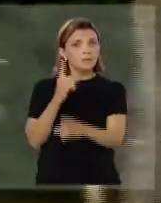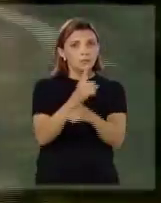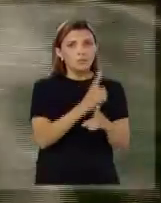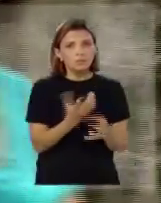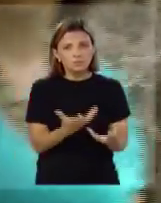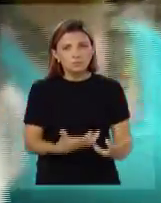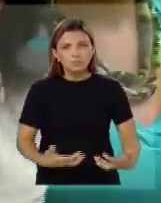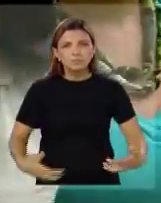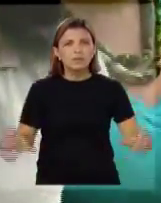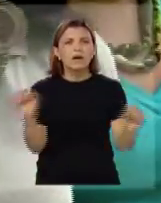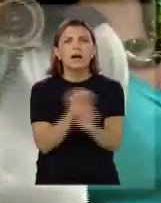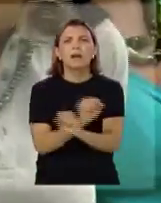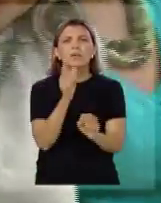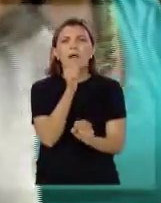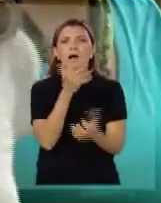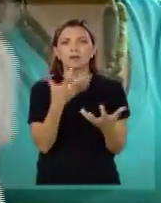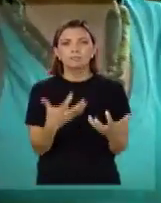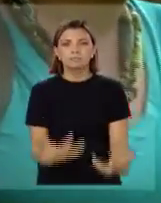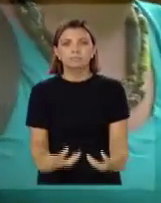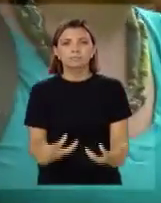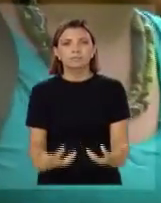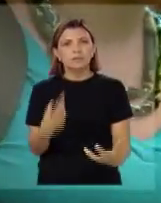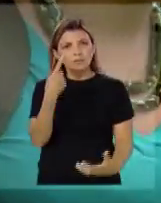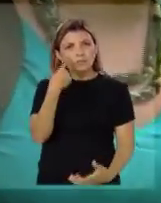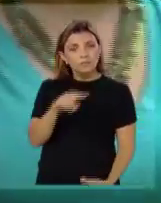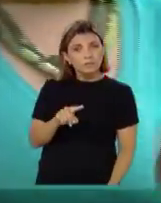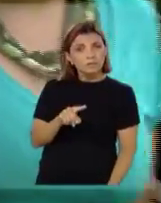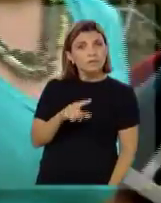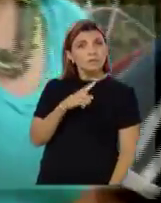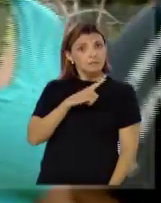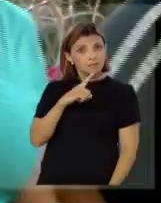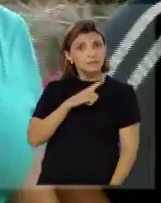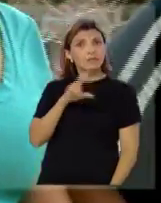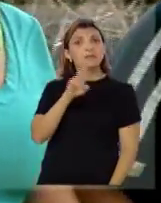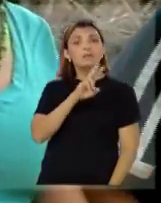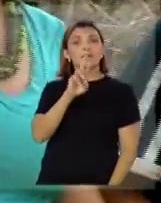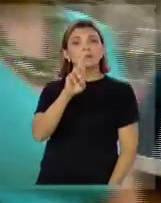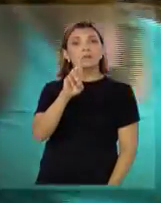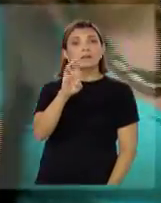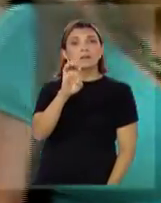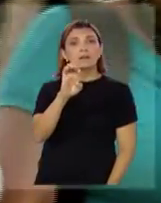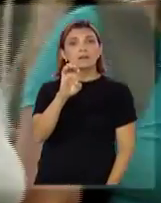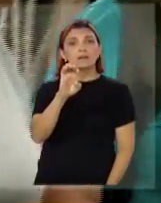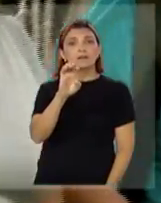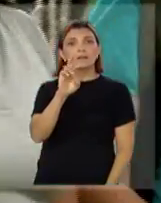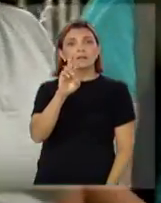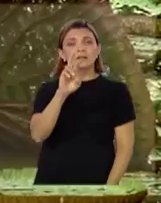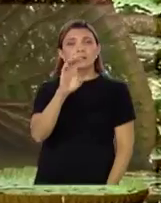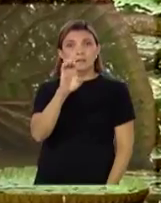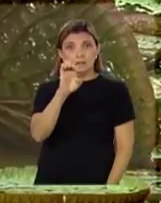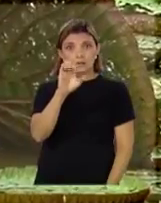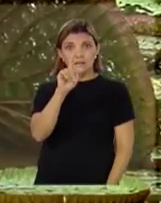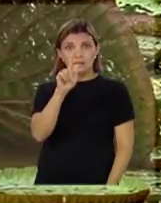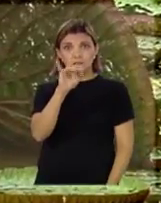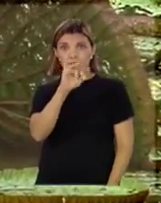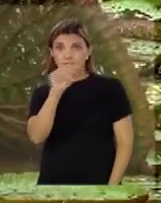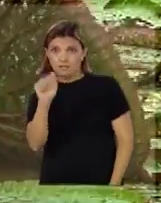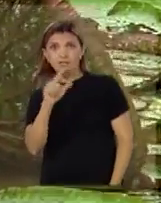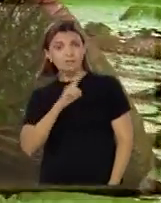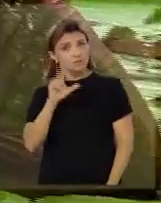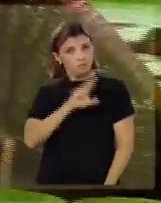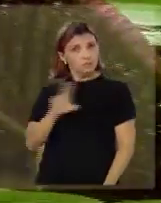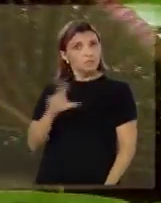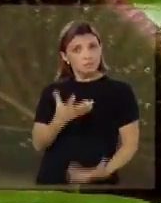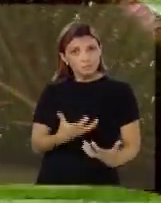Aqui vocês vão ver plantas que adoram viver na água. É, a Vitória Régia, né? Nossa, como é que você matou na hora que era a Vitória Régia? Uma boa aula de